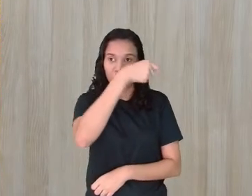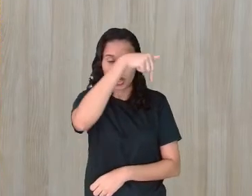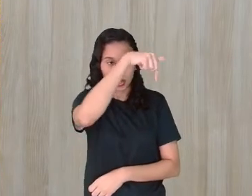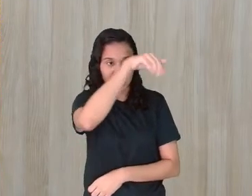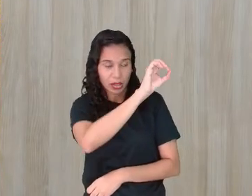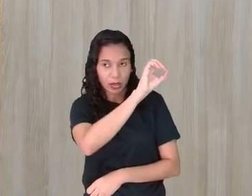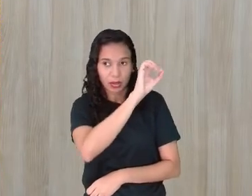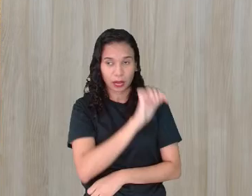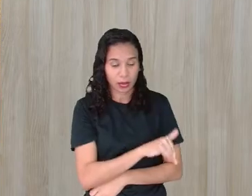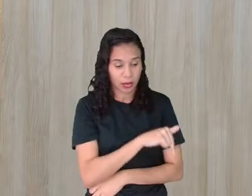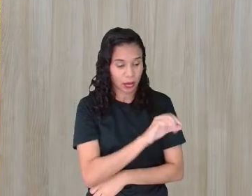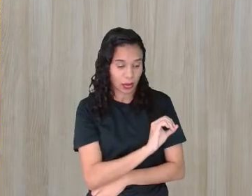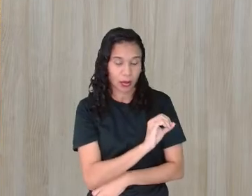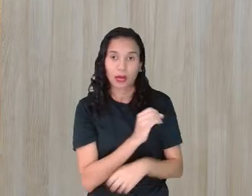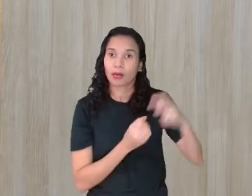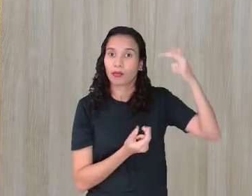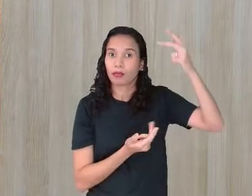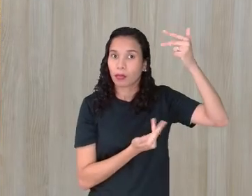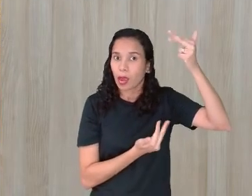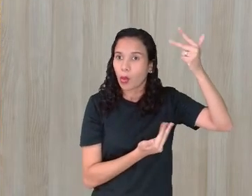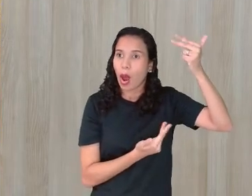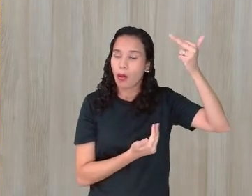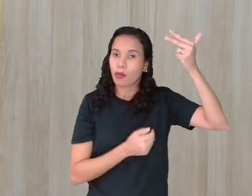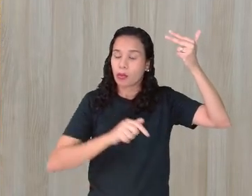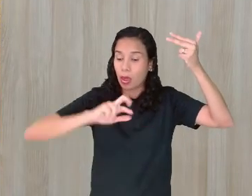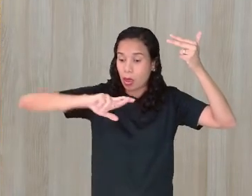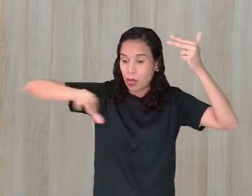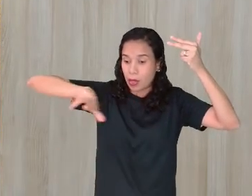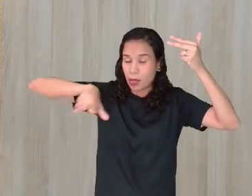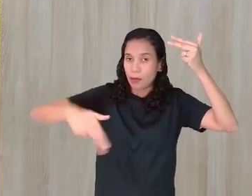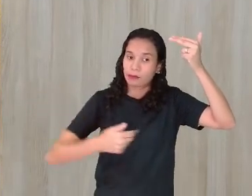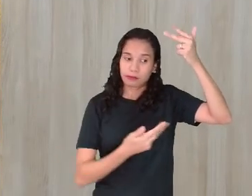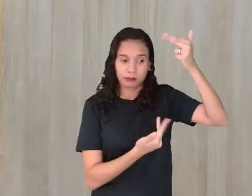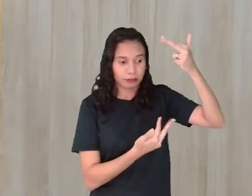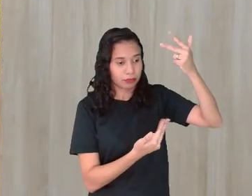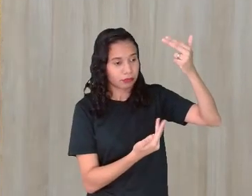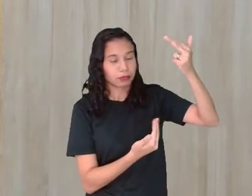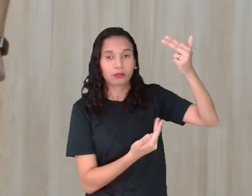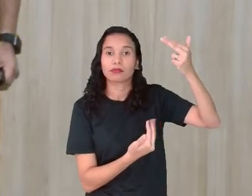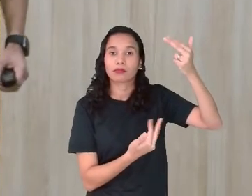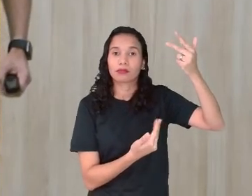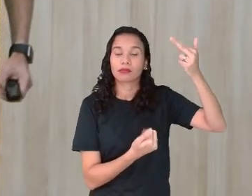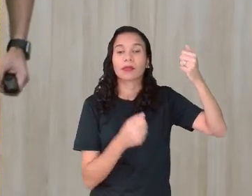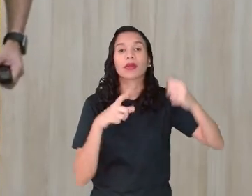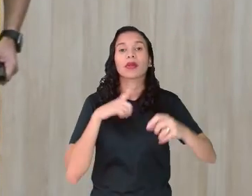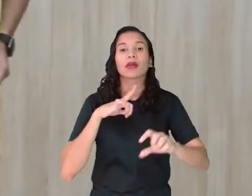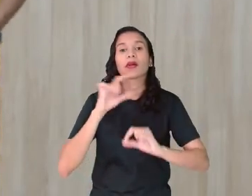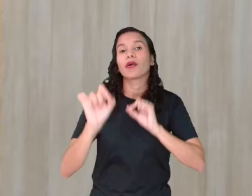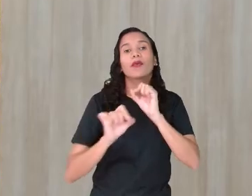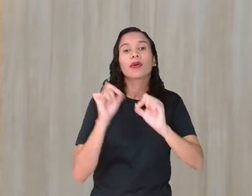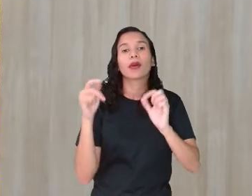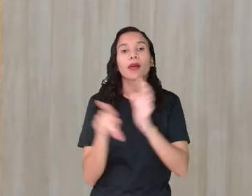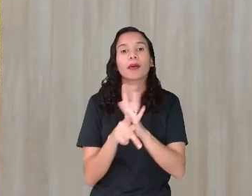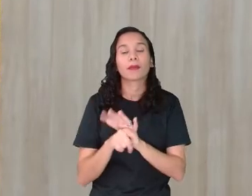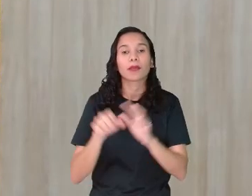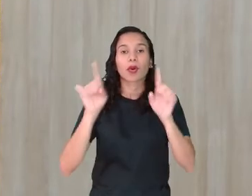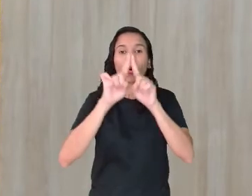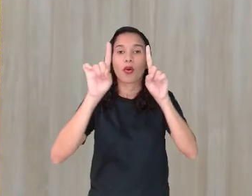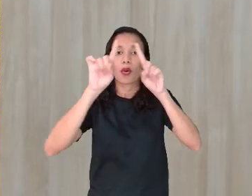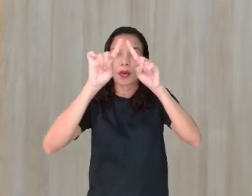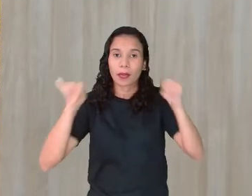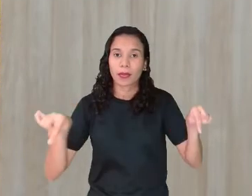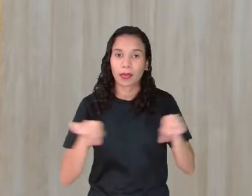70 e tem outro de 70 aqui. Então, tem dois ângulos de mesma medida, eu tenho aí o quê? Um